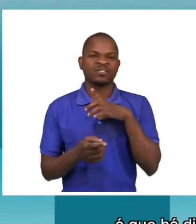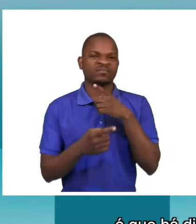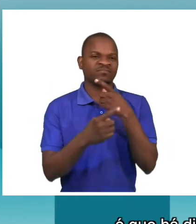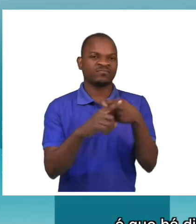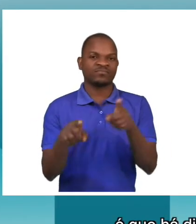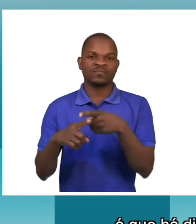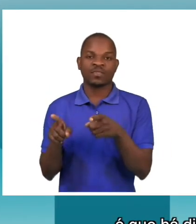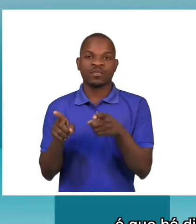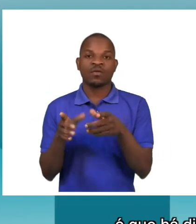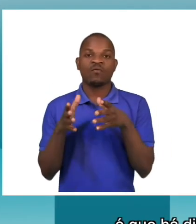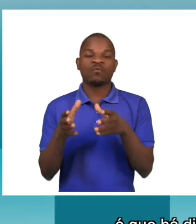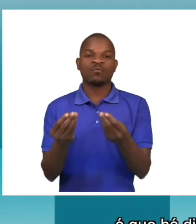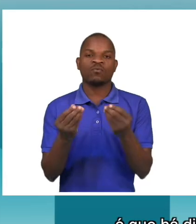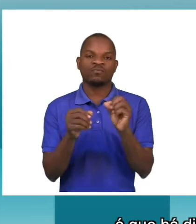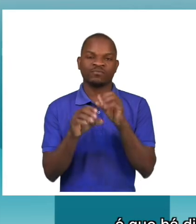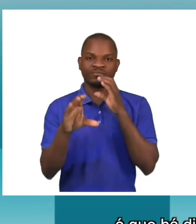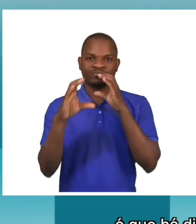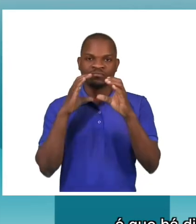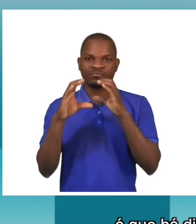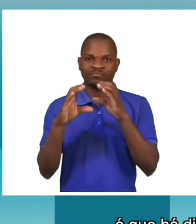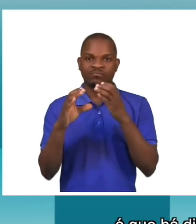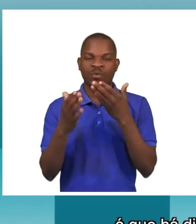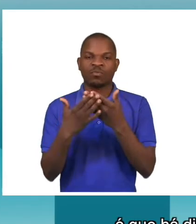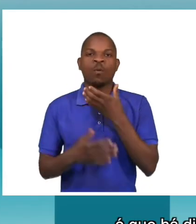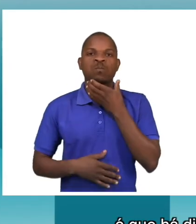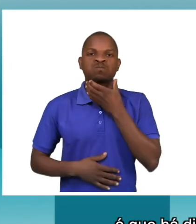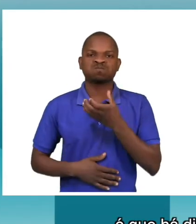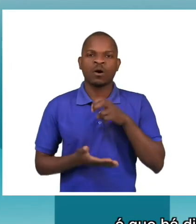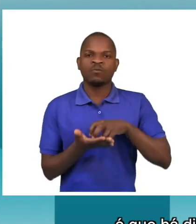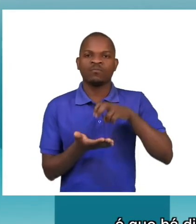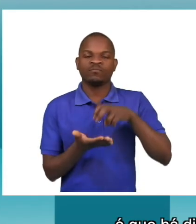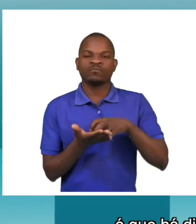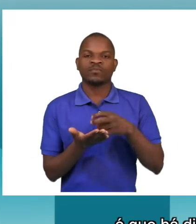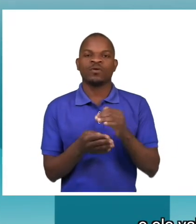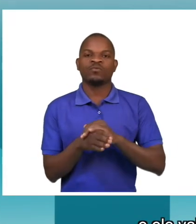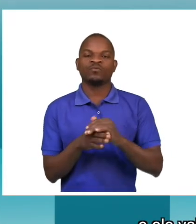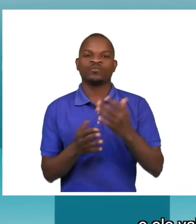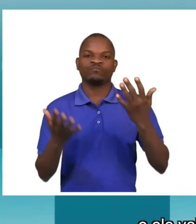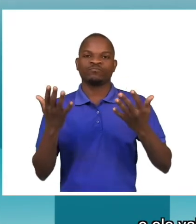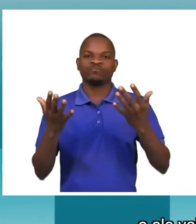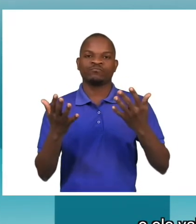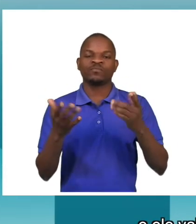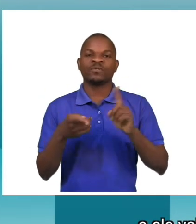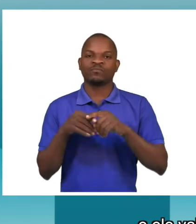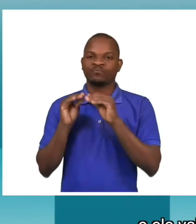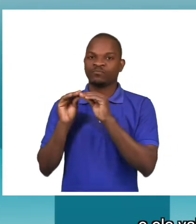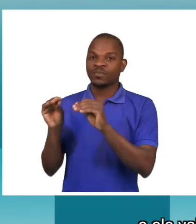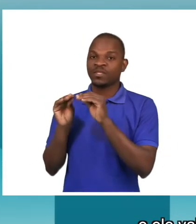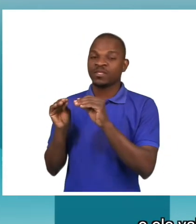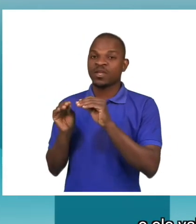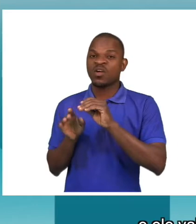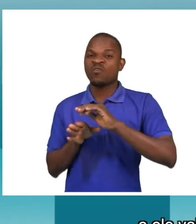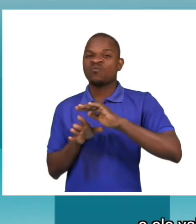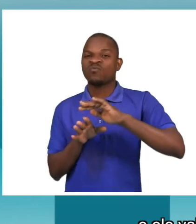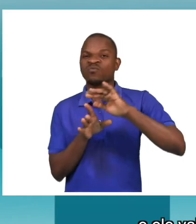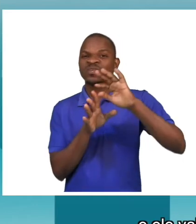há diversas formas de comunicar e neste caso o sapo fala com as mãos e ele vai ensinar as formigas